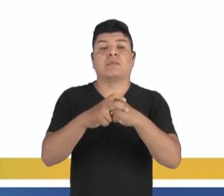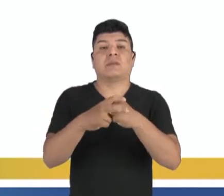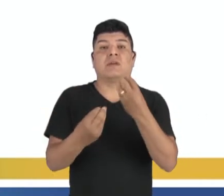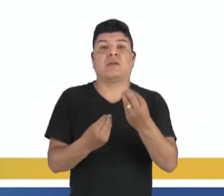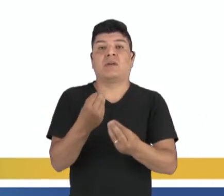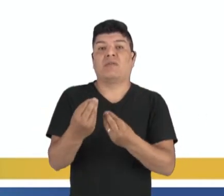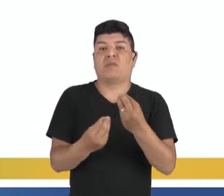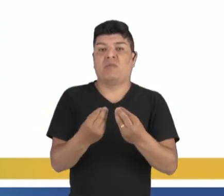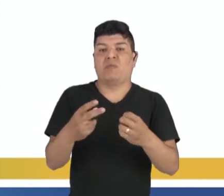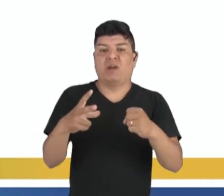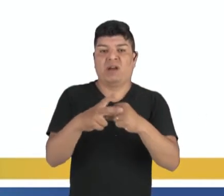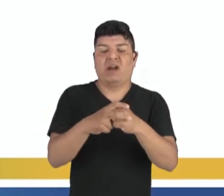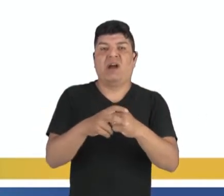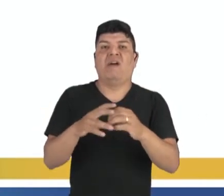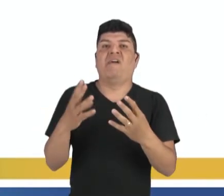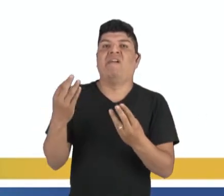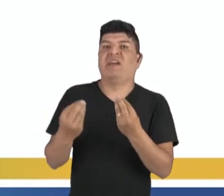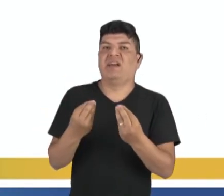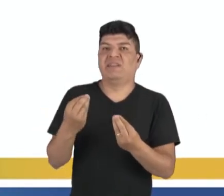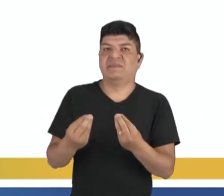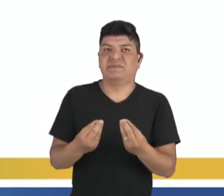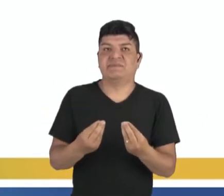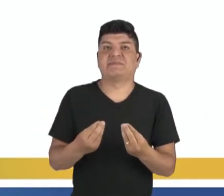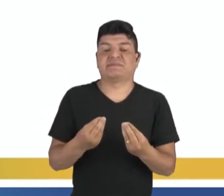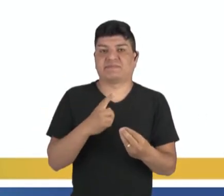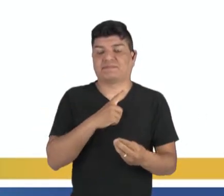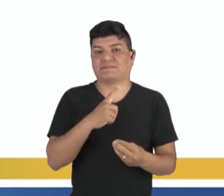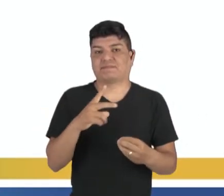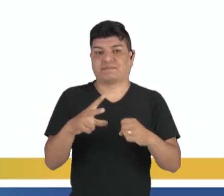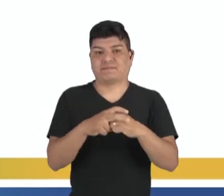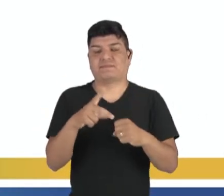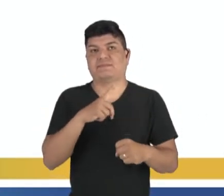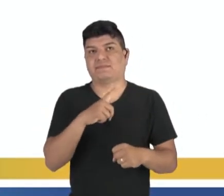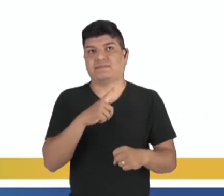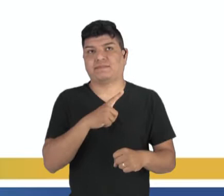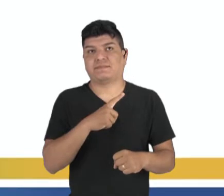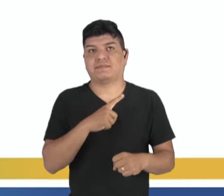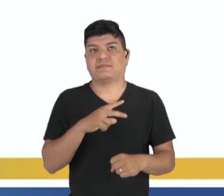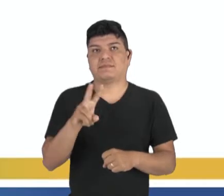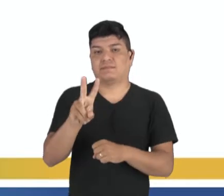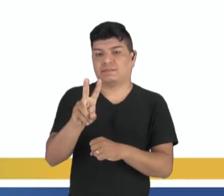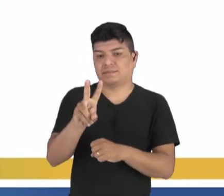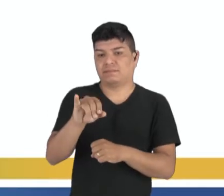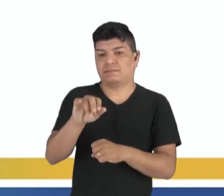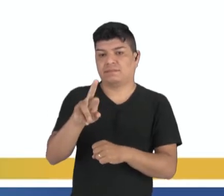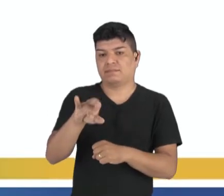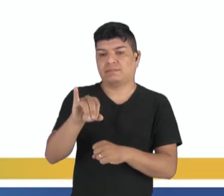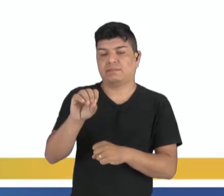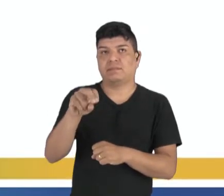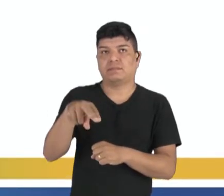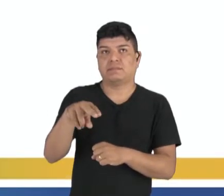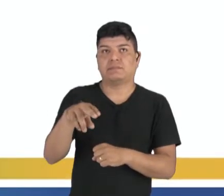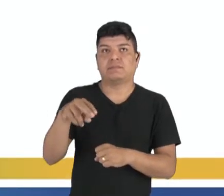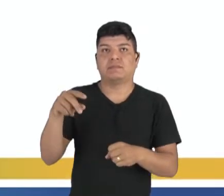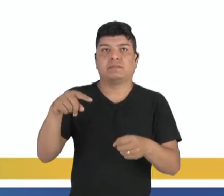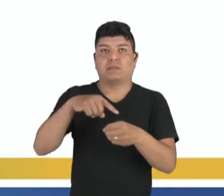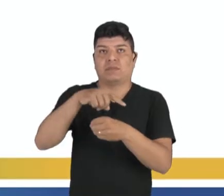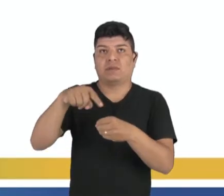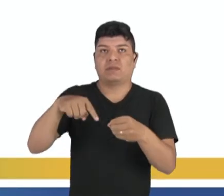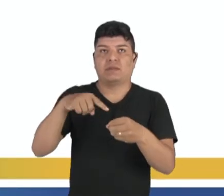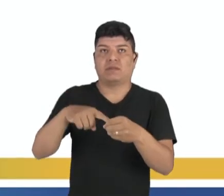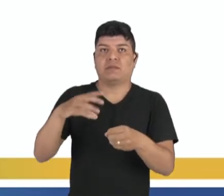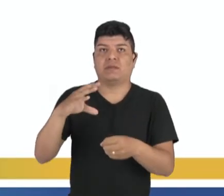a morfologia de um vírus afinal. O vírus ele tem uma parte chamada de vírion, núcleo,